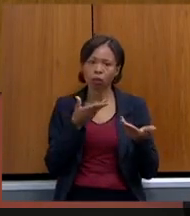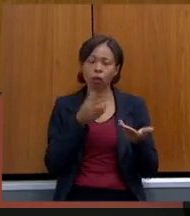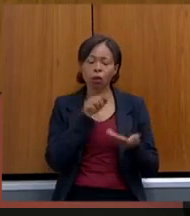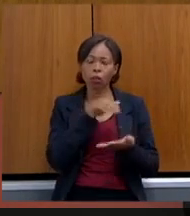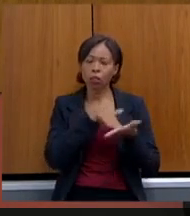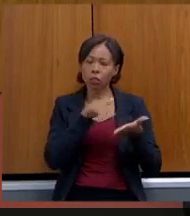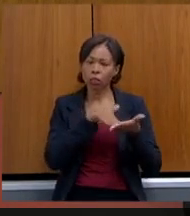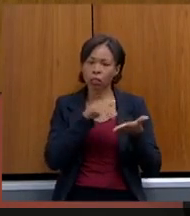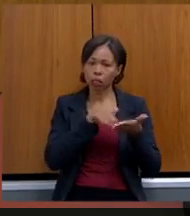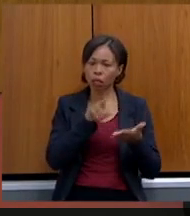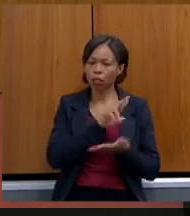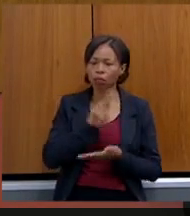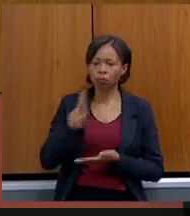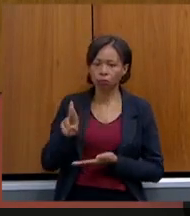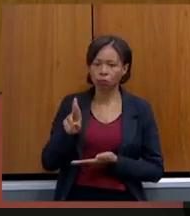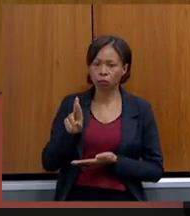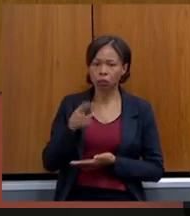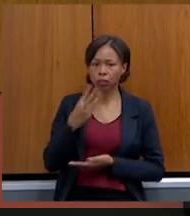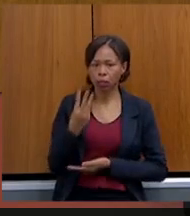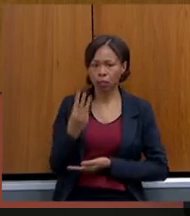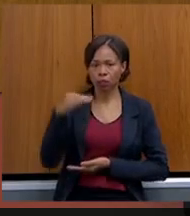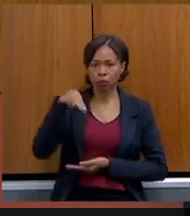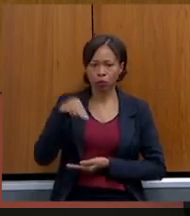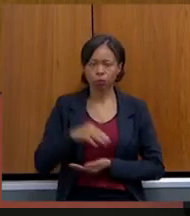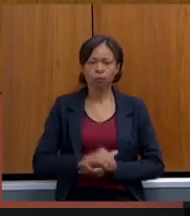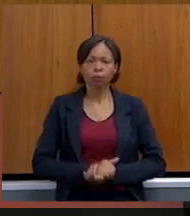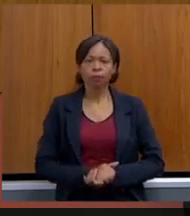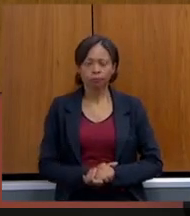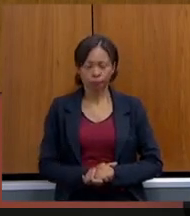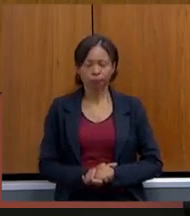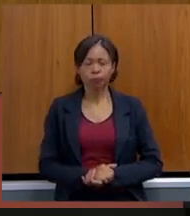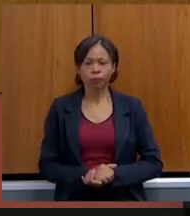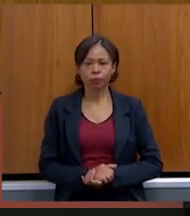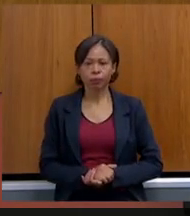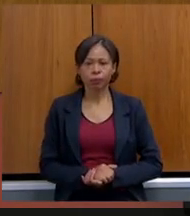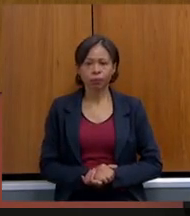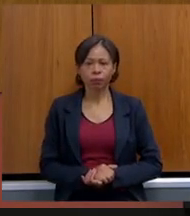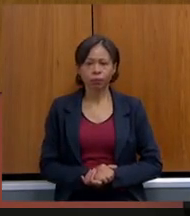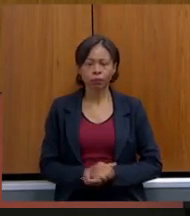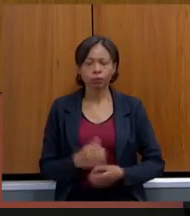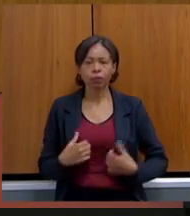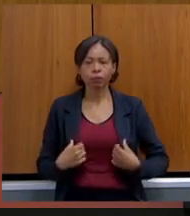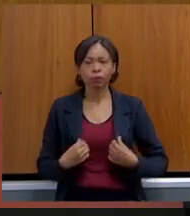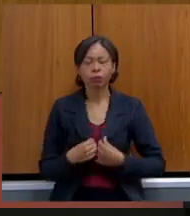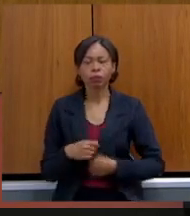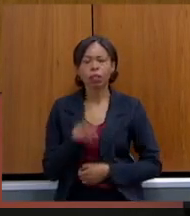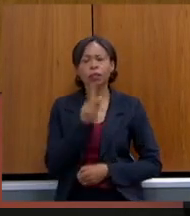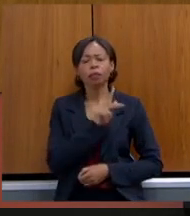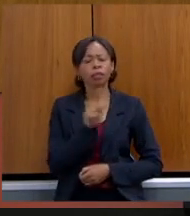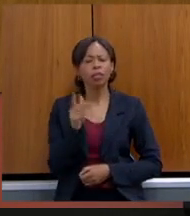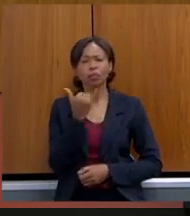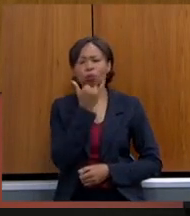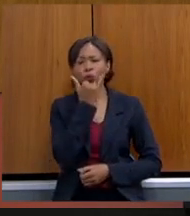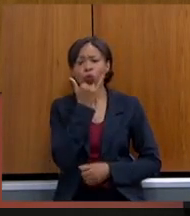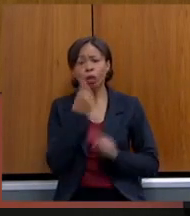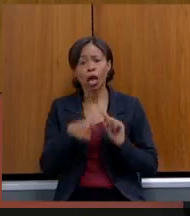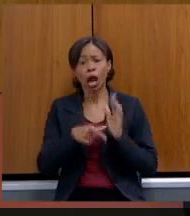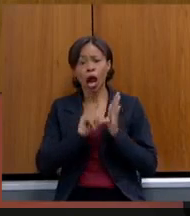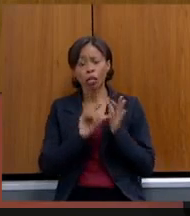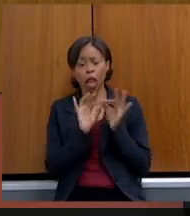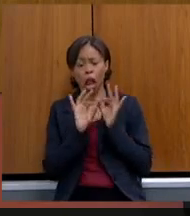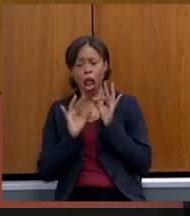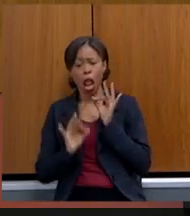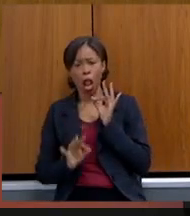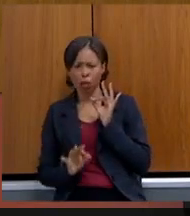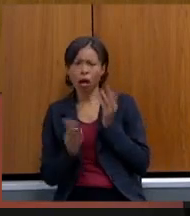a secretária por três minutos obrigada é antes peço desculpa viu Presidente por temos estendido